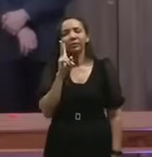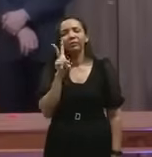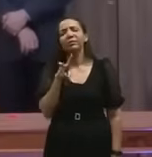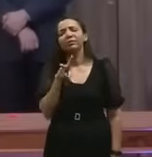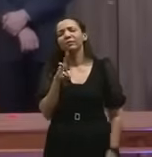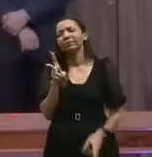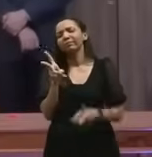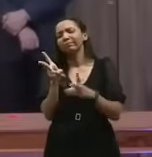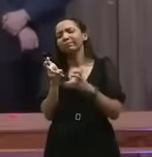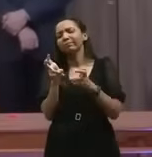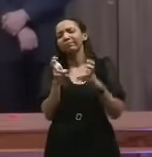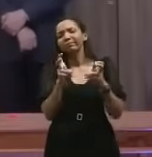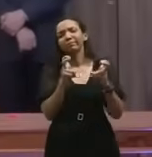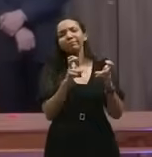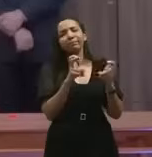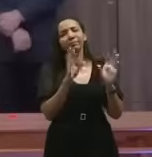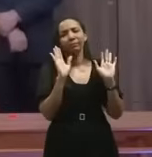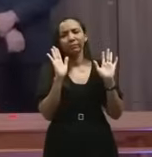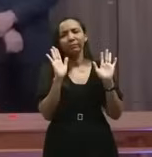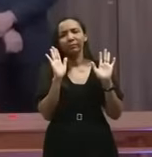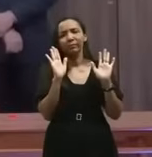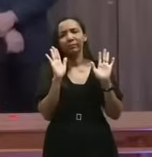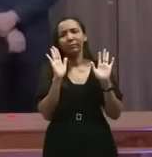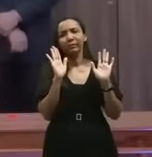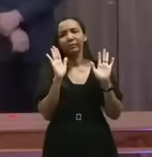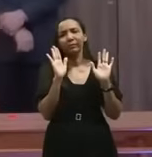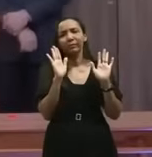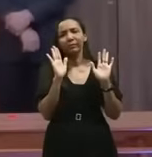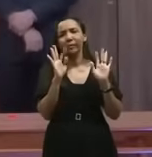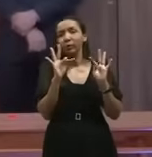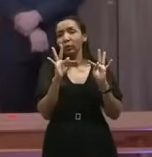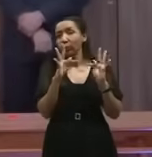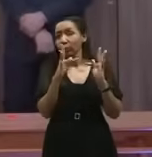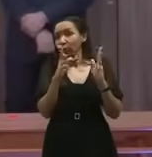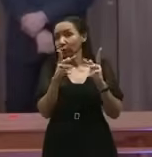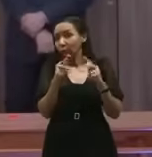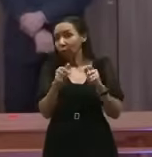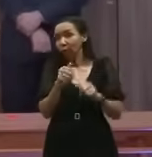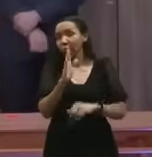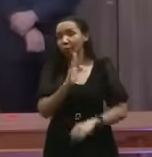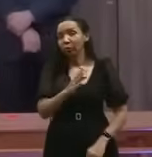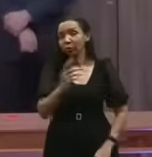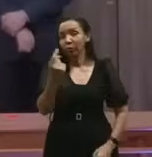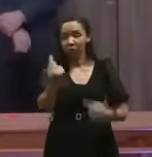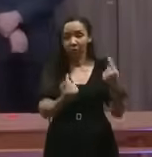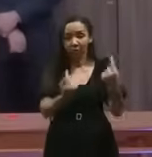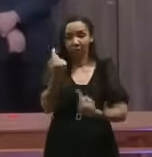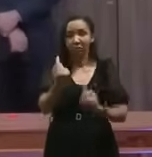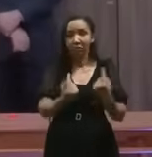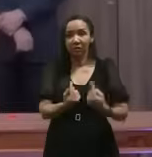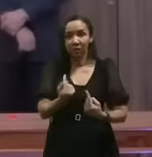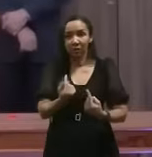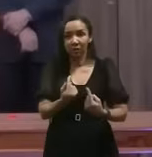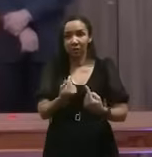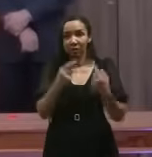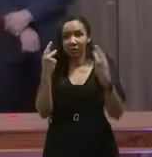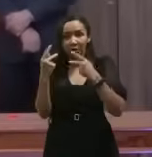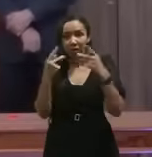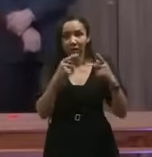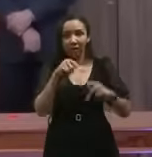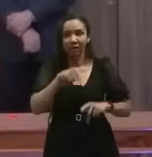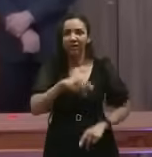Bíblia diz julgai se tudo vem de aí pronto todos que já vieram aqui é a mesma historinha a mesma